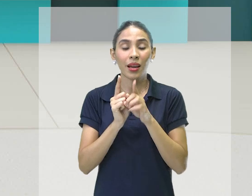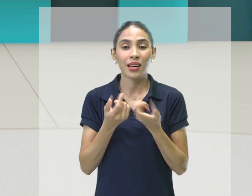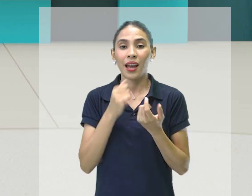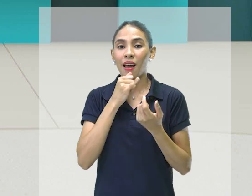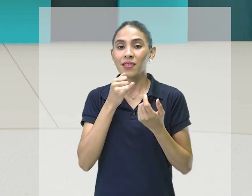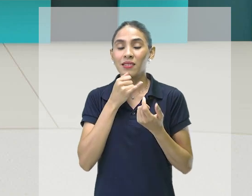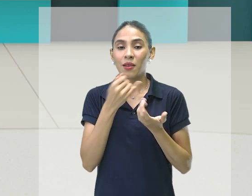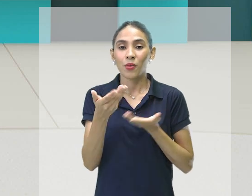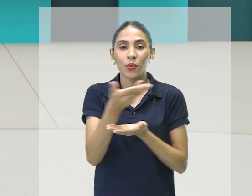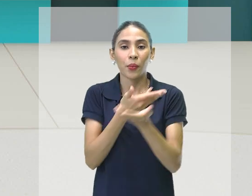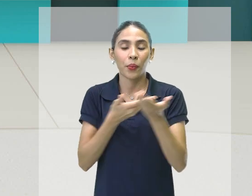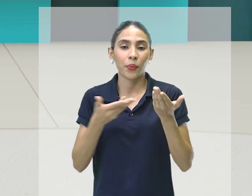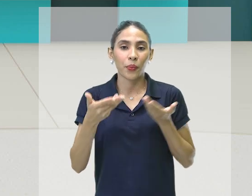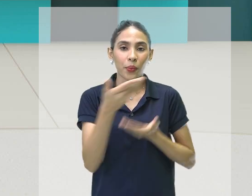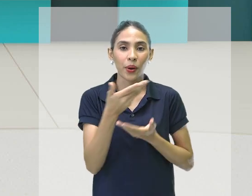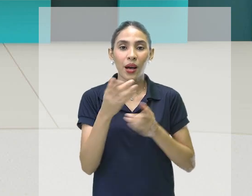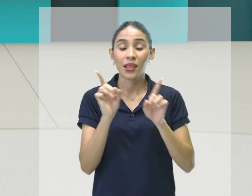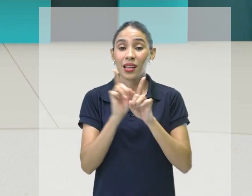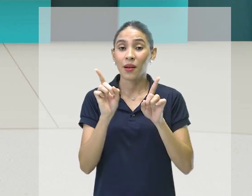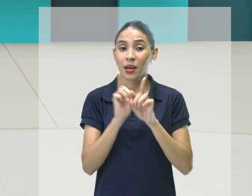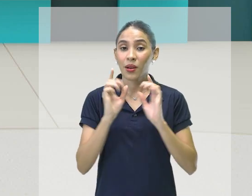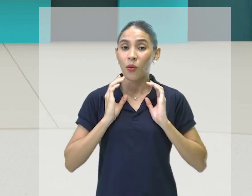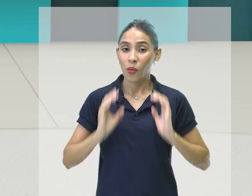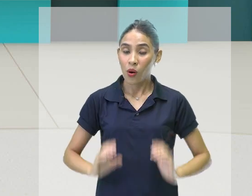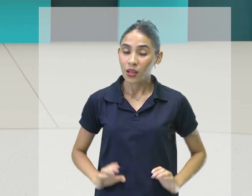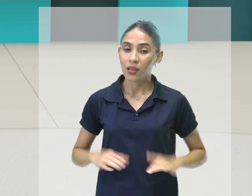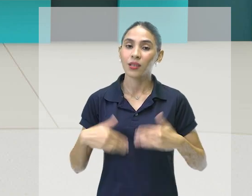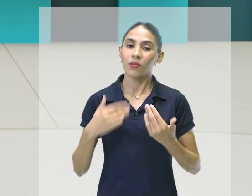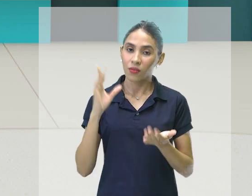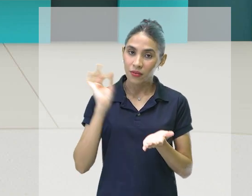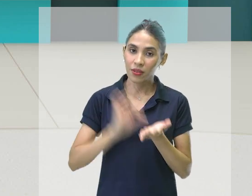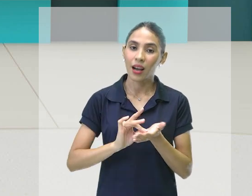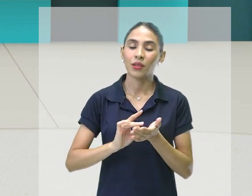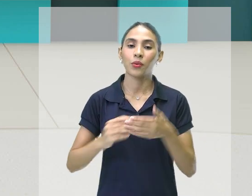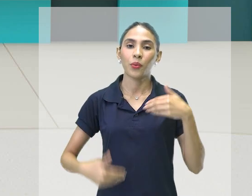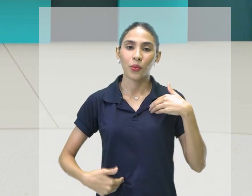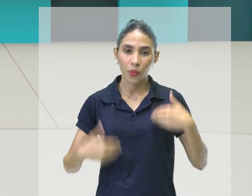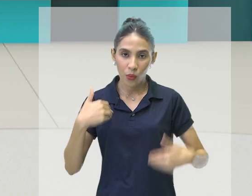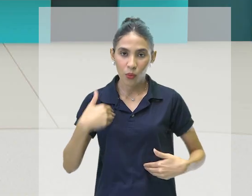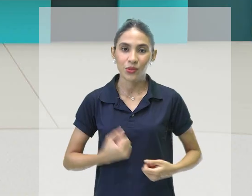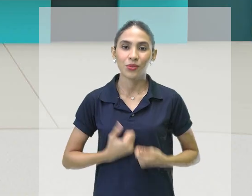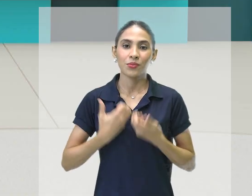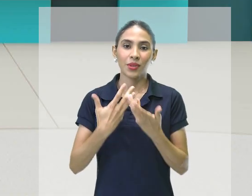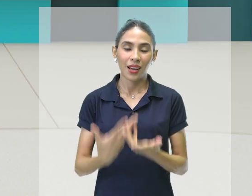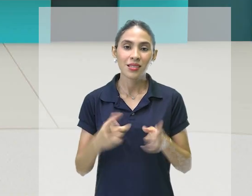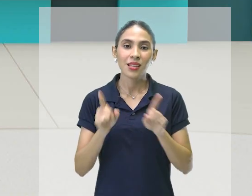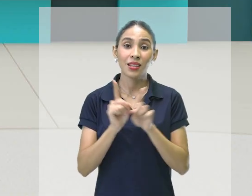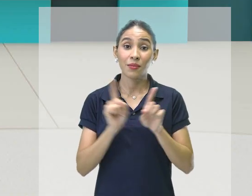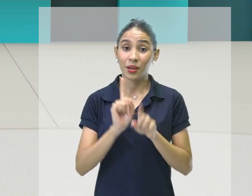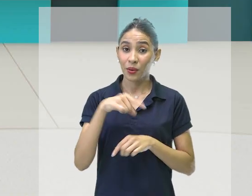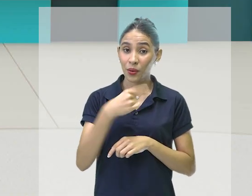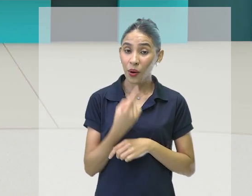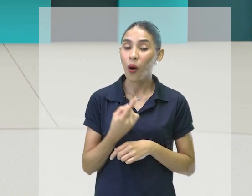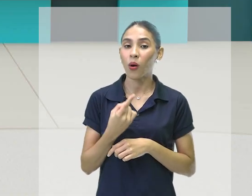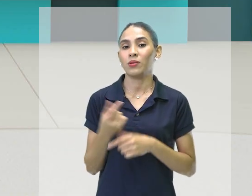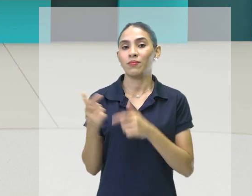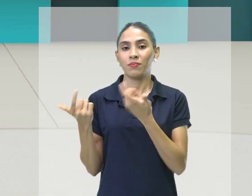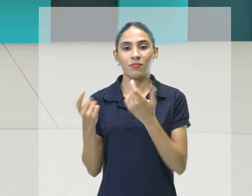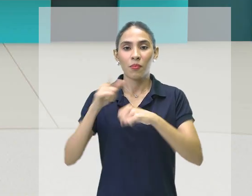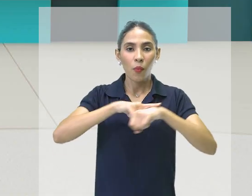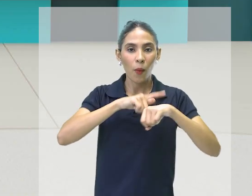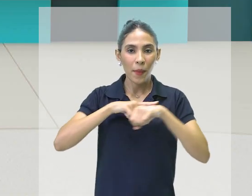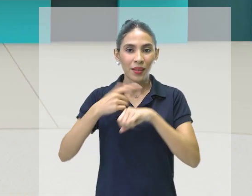forma de gesticular, de se comportar. Então, realmente, o nosso corpo fala como nós